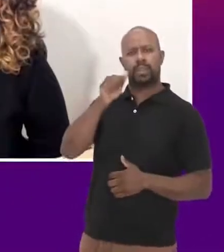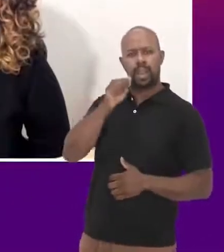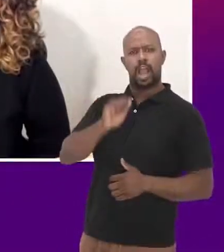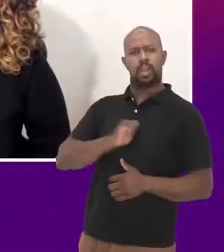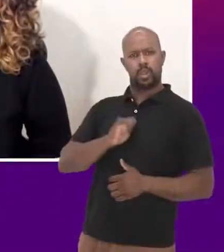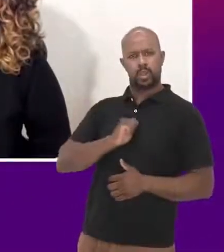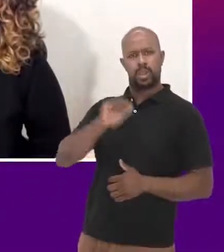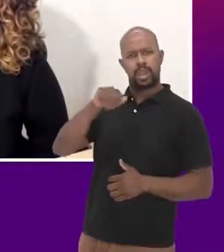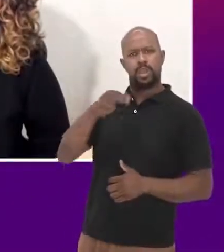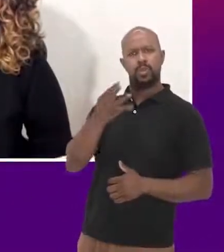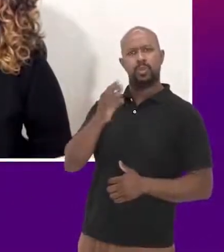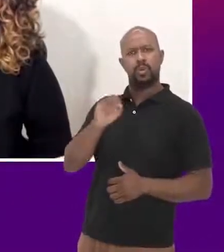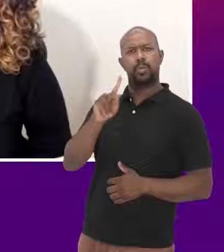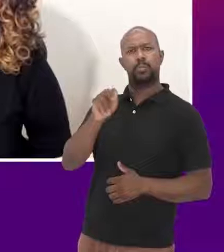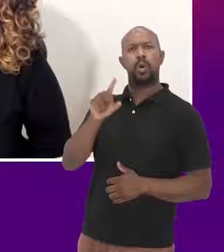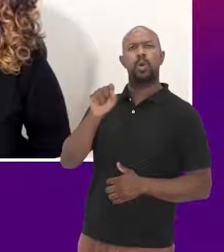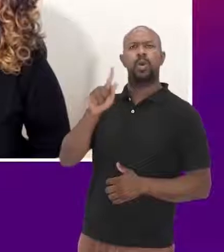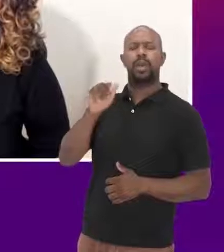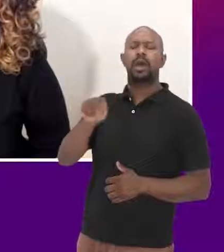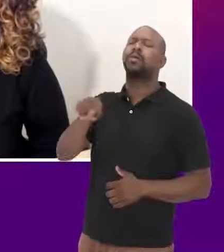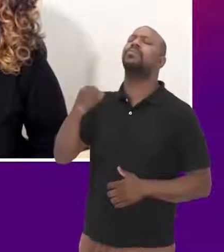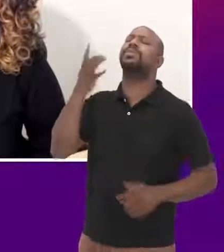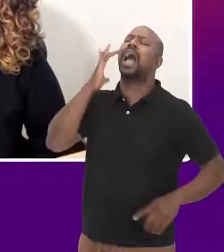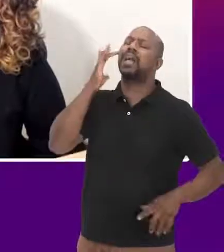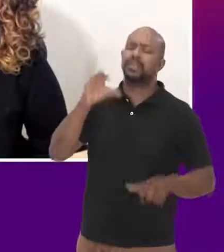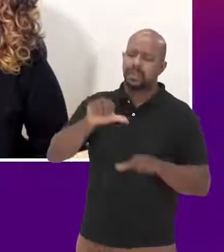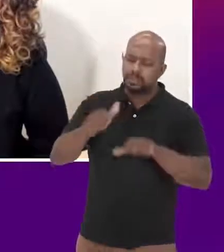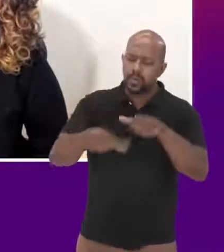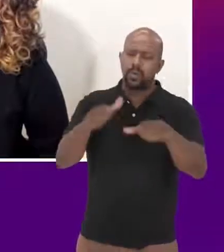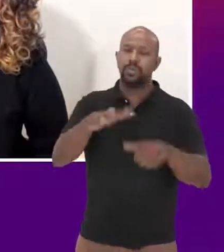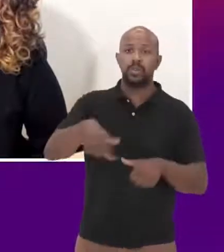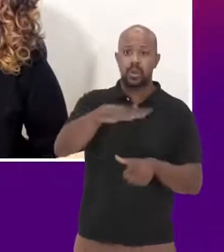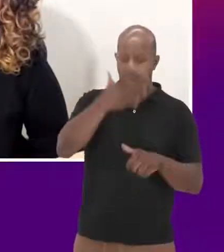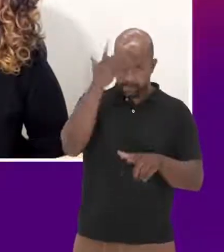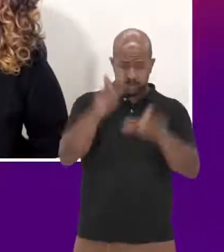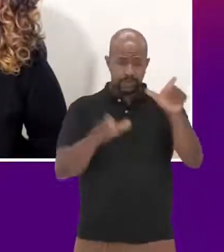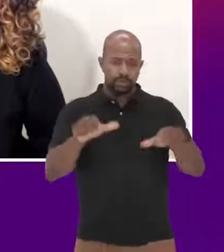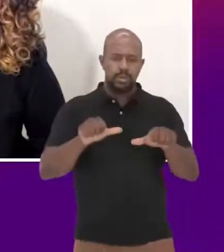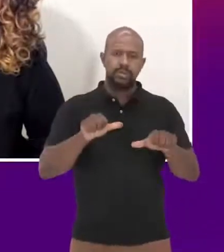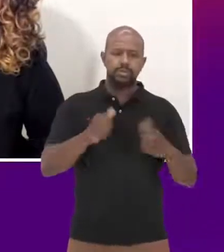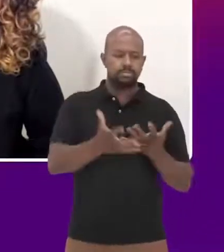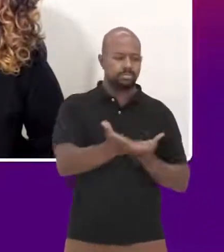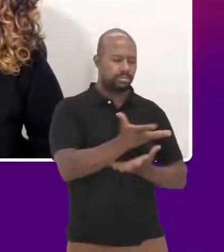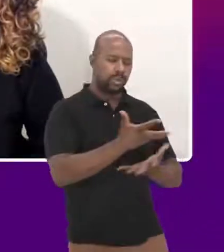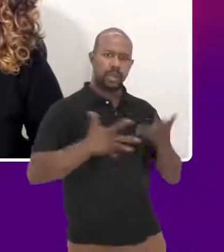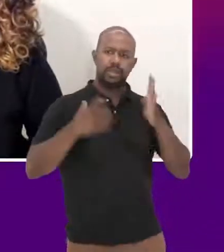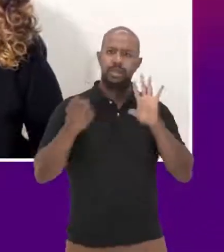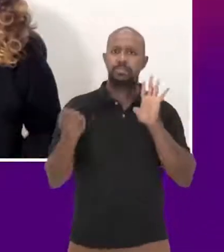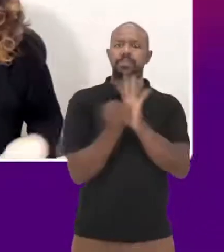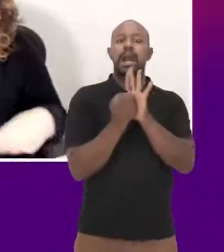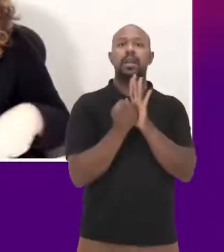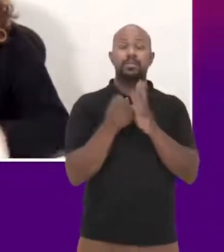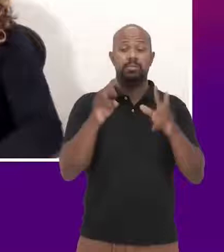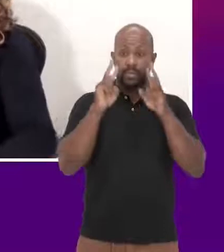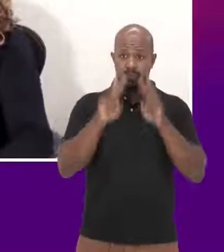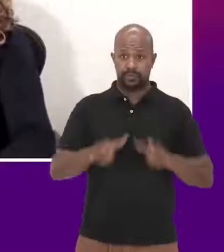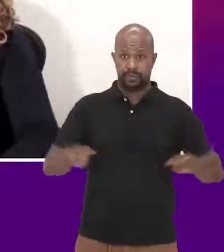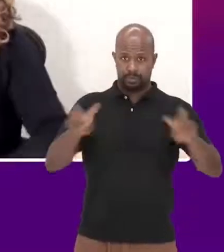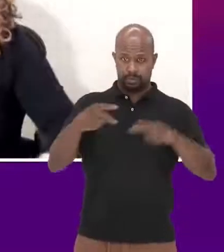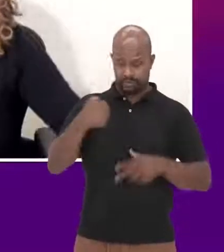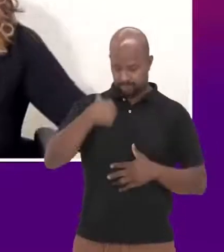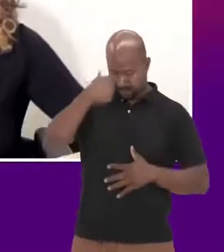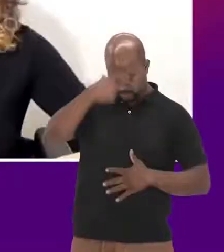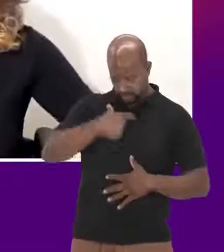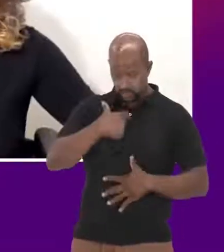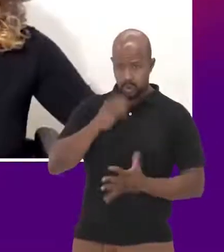você considera que muda na forma como as pessoas se relacionam com as marcas, considerando o ponto de vista do